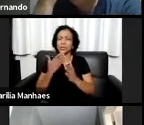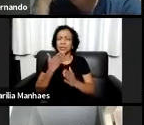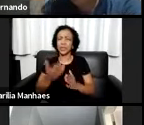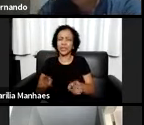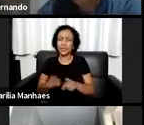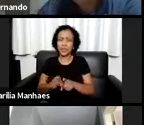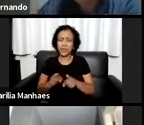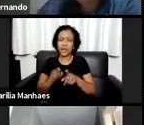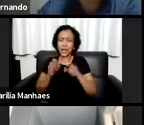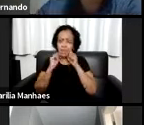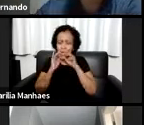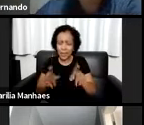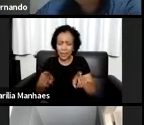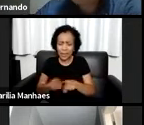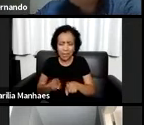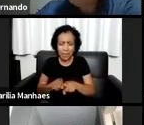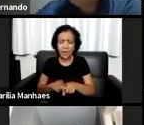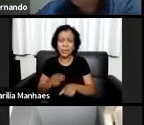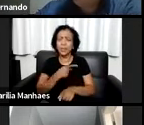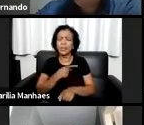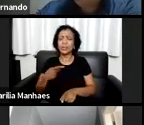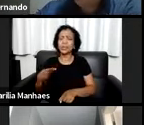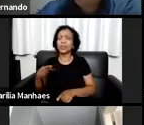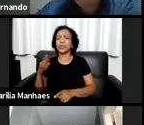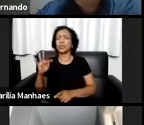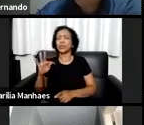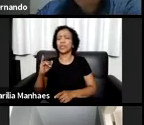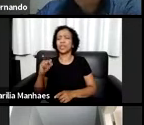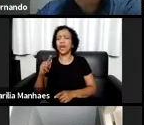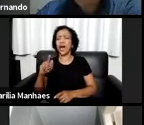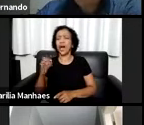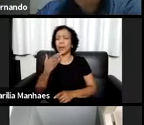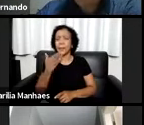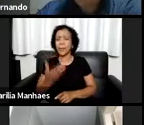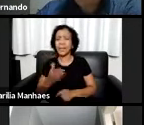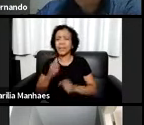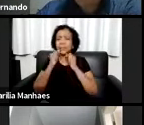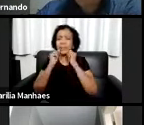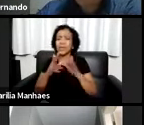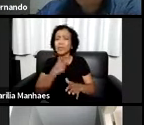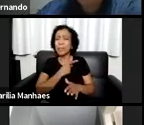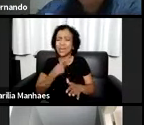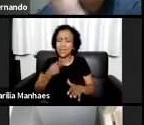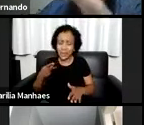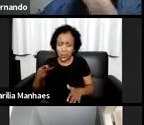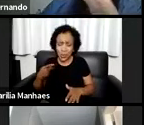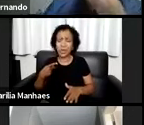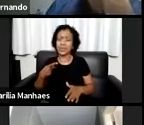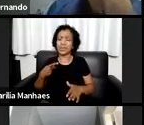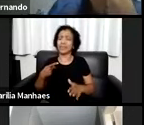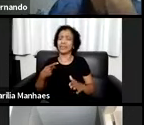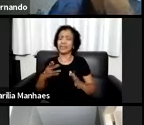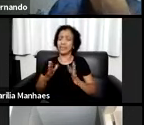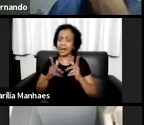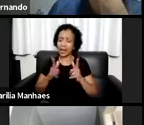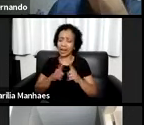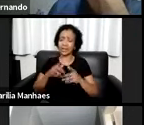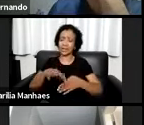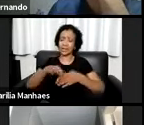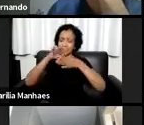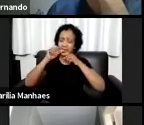Tiago Vieira, quando ele pede pelos pastores que estão na linha de frente. Pastor Wellington, meu Deus, que está ali em São João